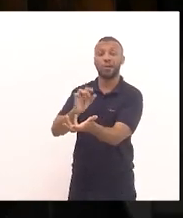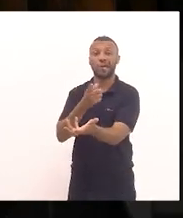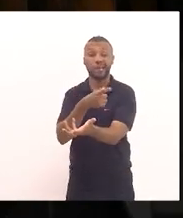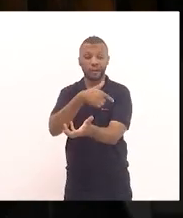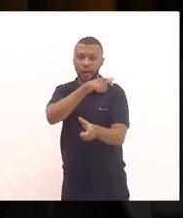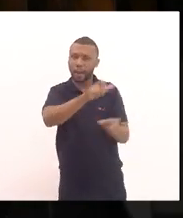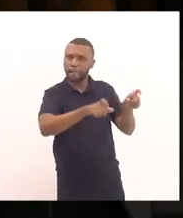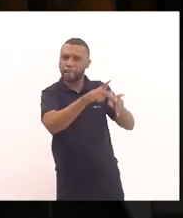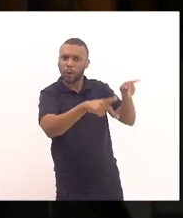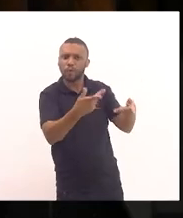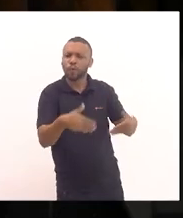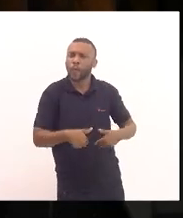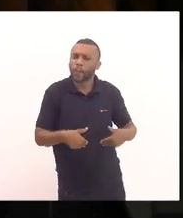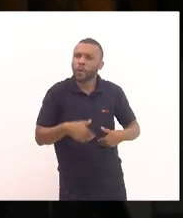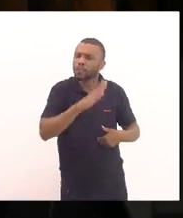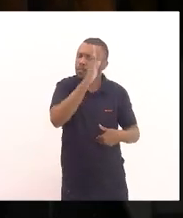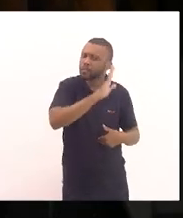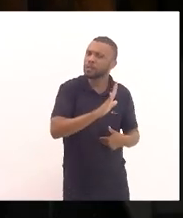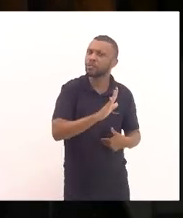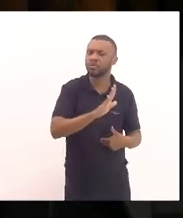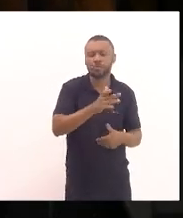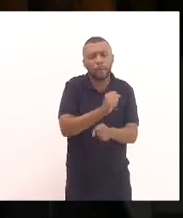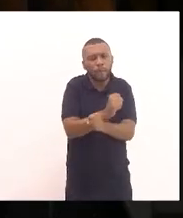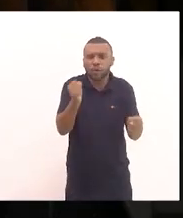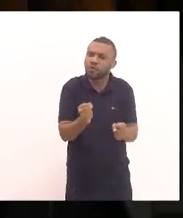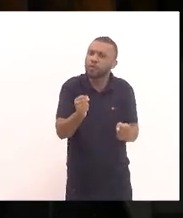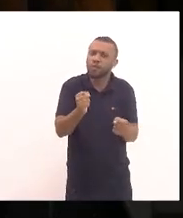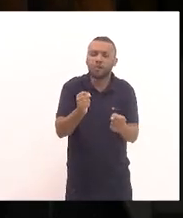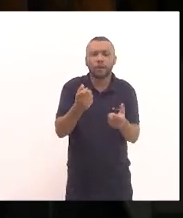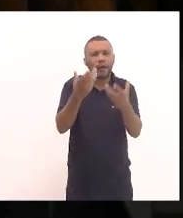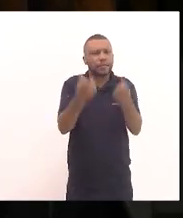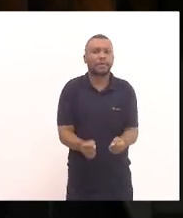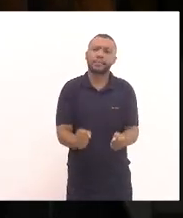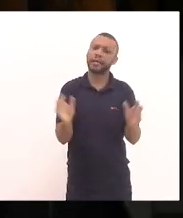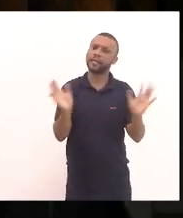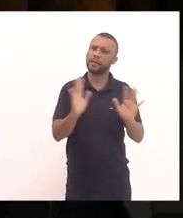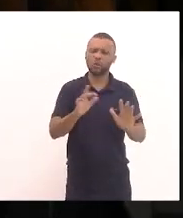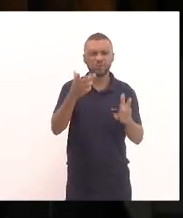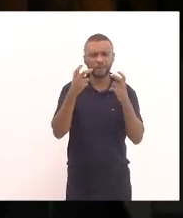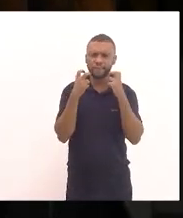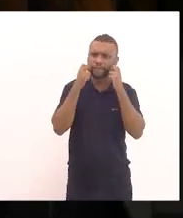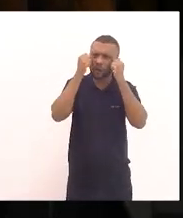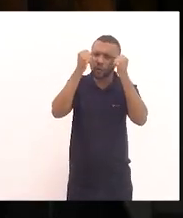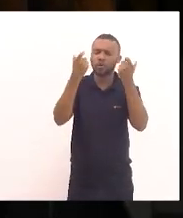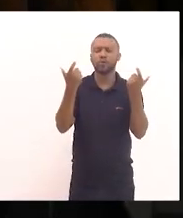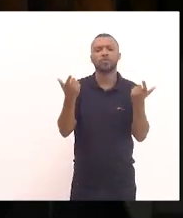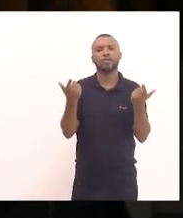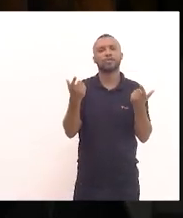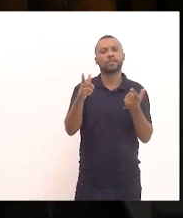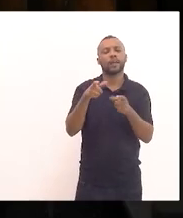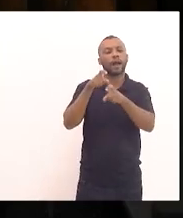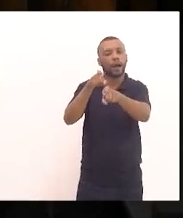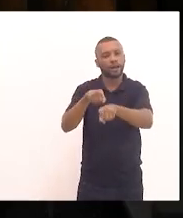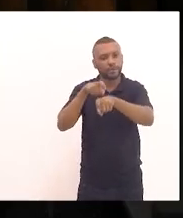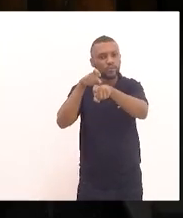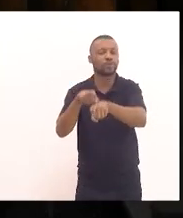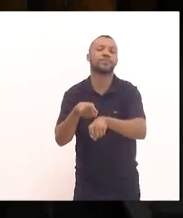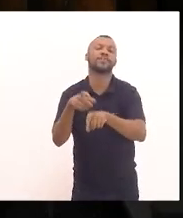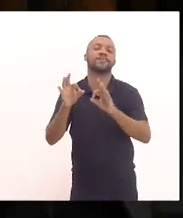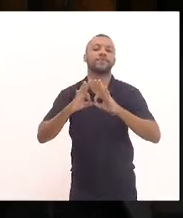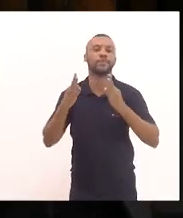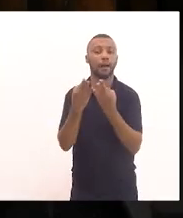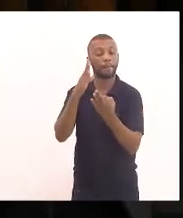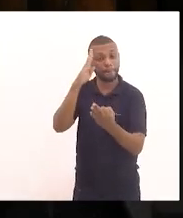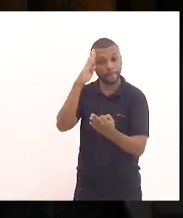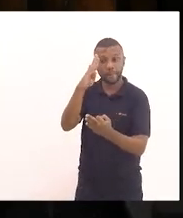pessoas passando fome no Brasil. Isso não é admissível, isso é vergonhoso. E a agricultura familiar, sobretudo